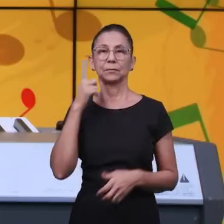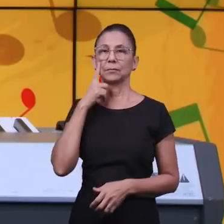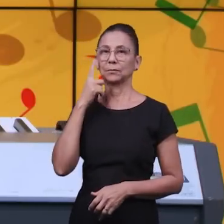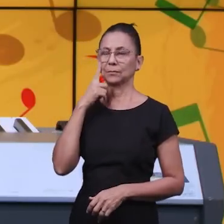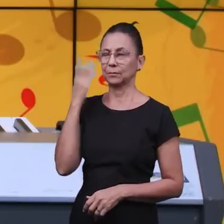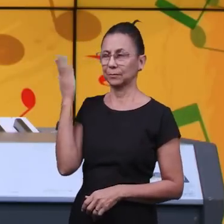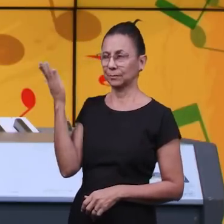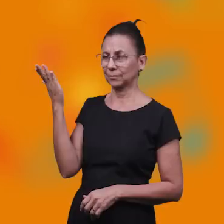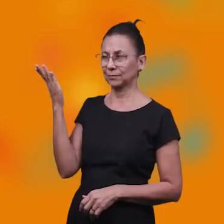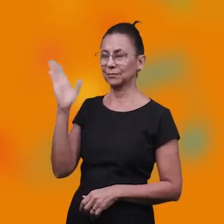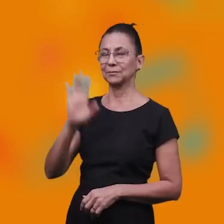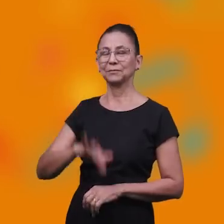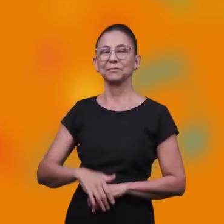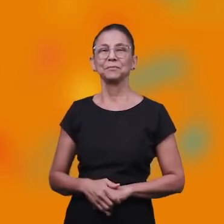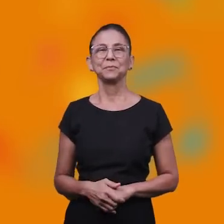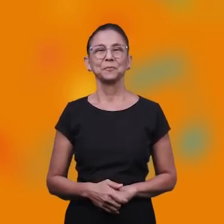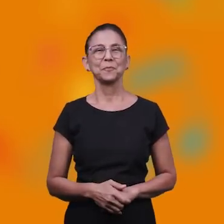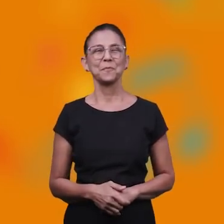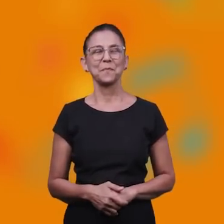Vamos assisti-los?